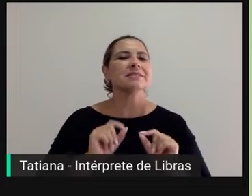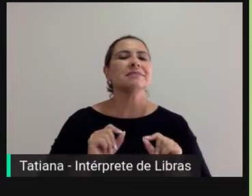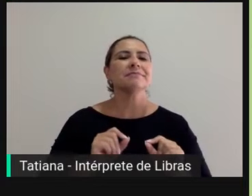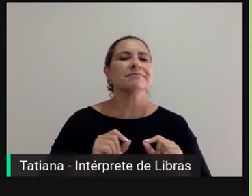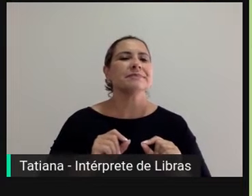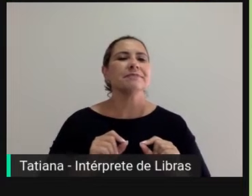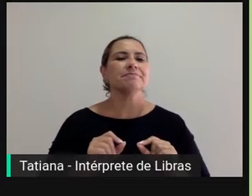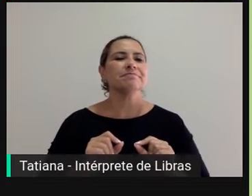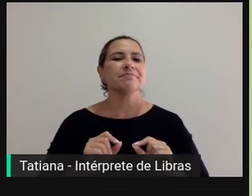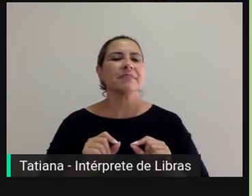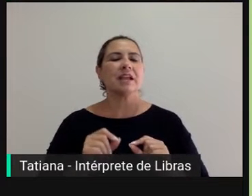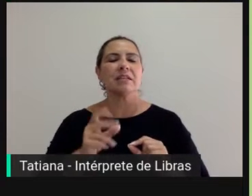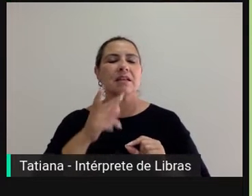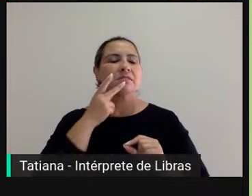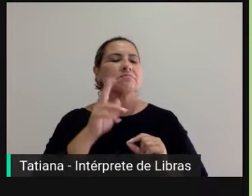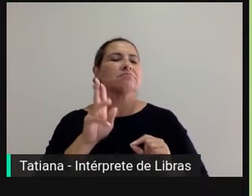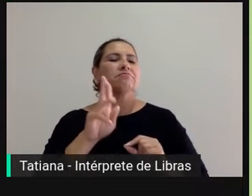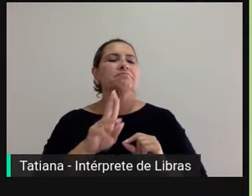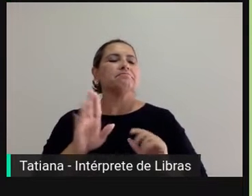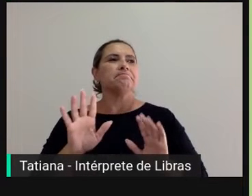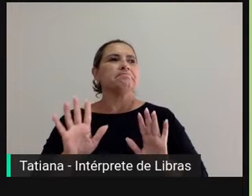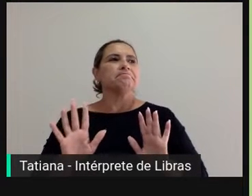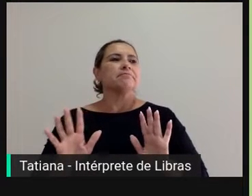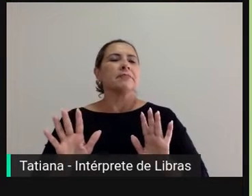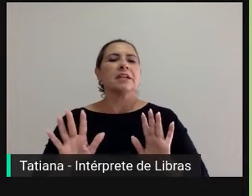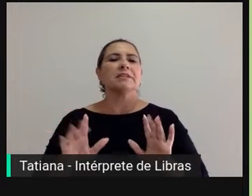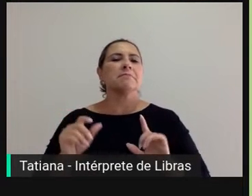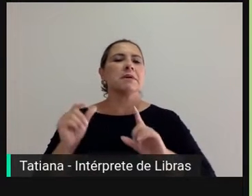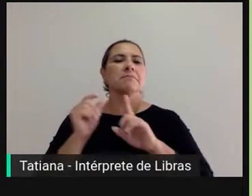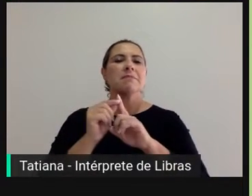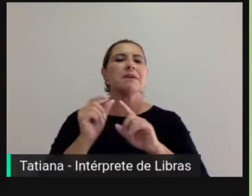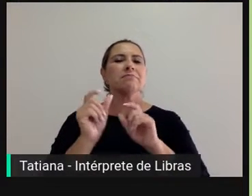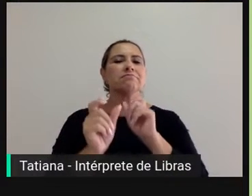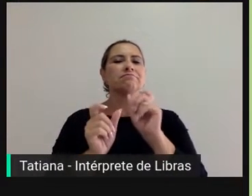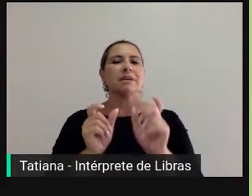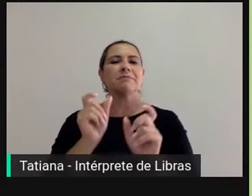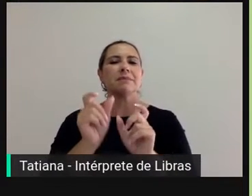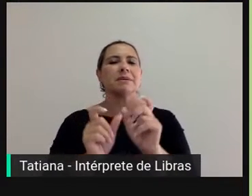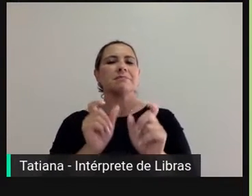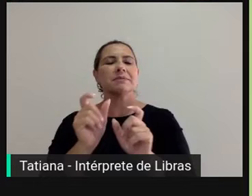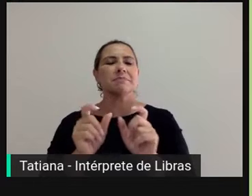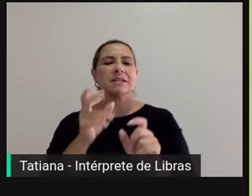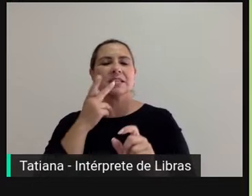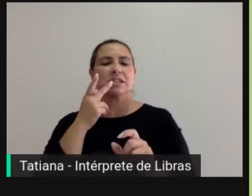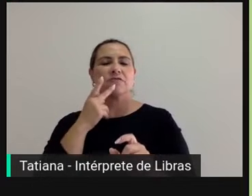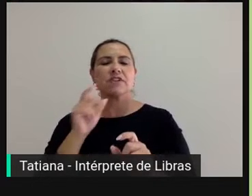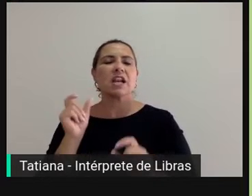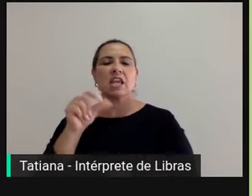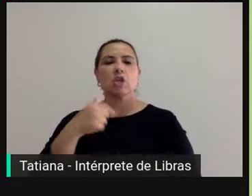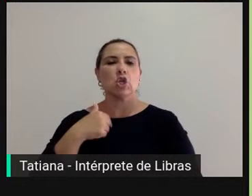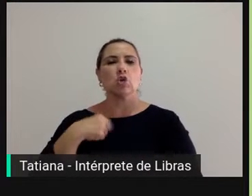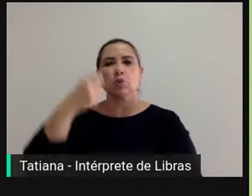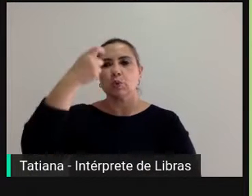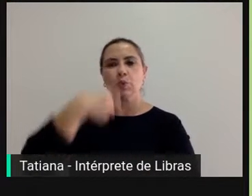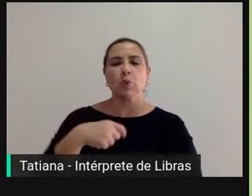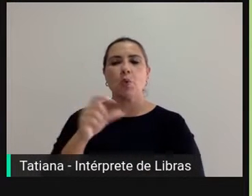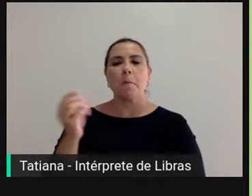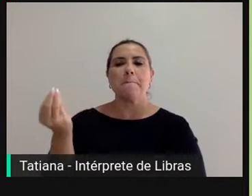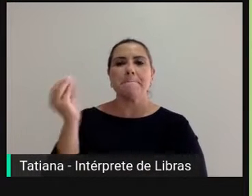em hipótese nenhuma, se reivindicaram feministas, né? Há